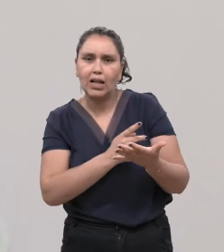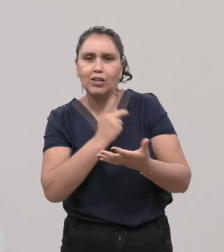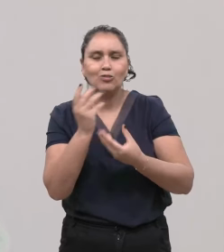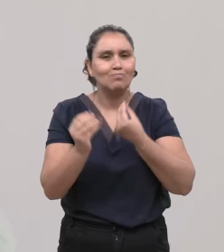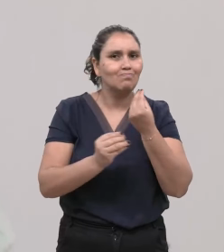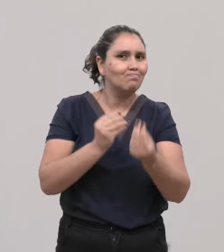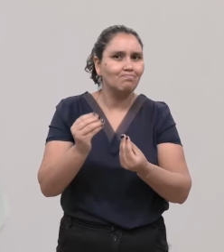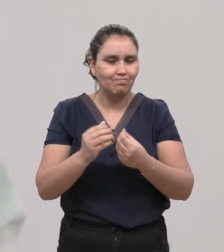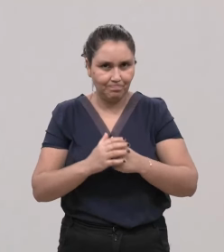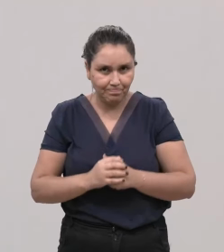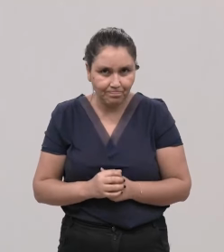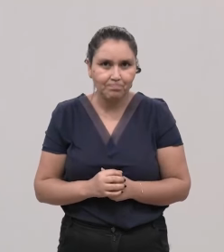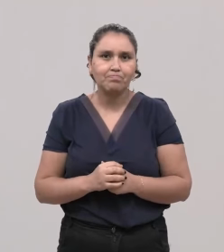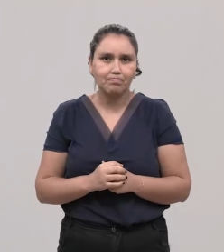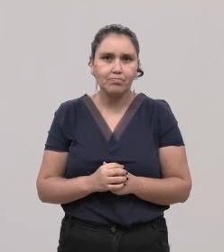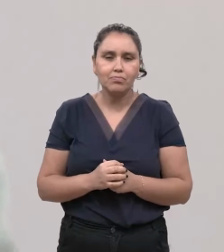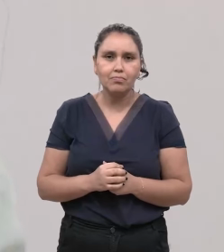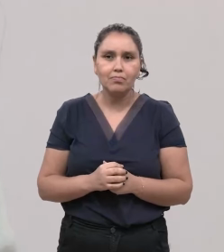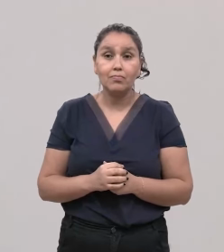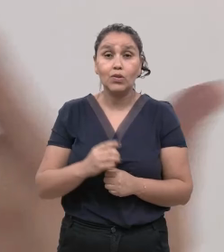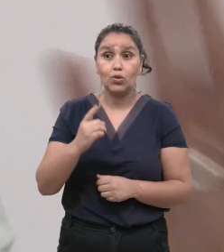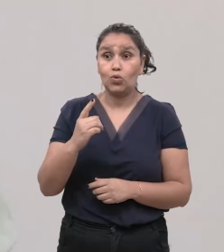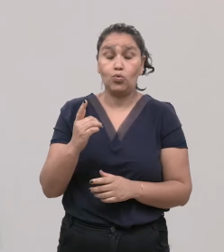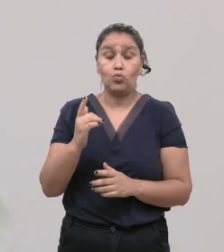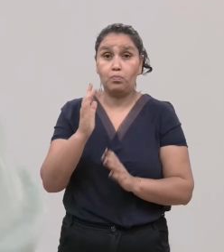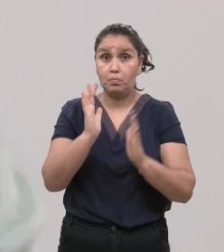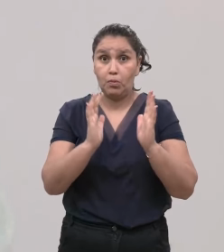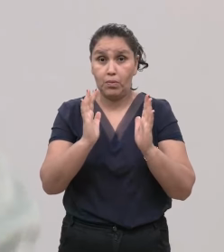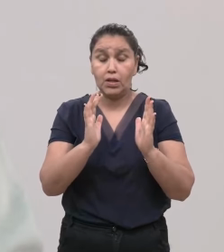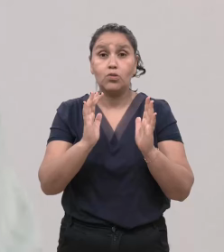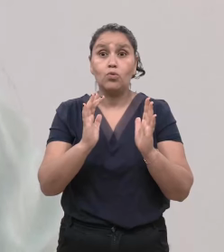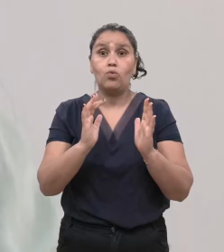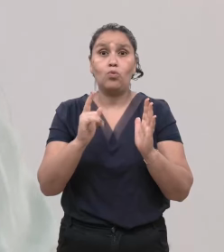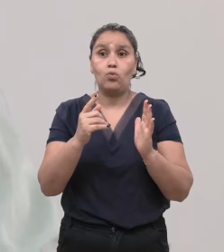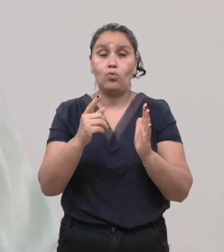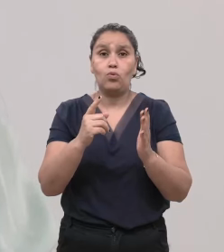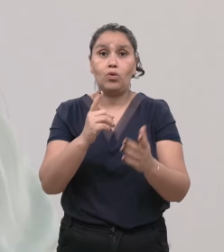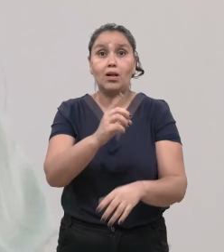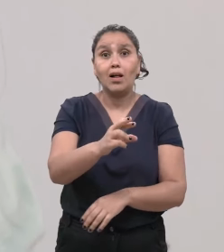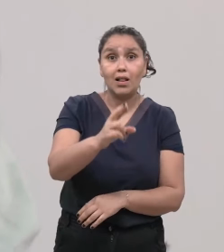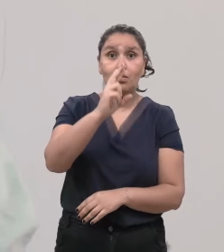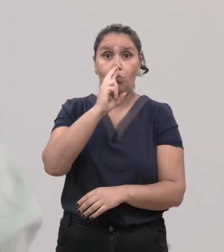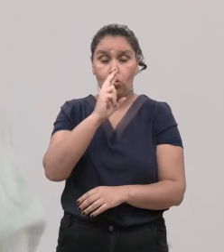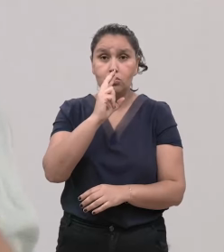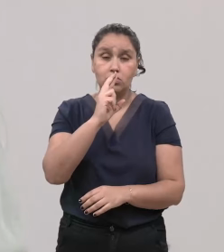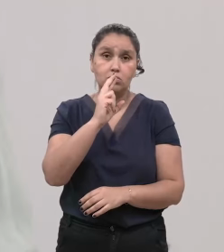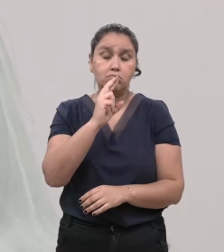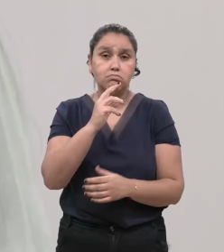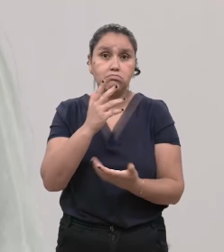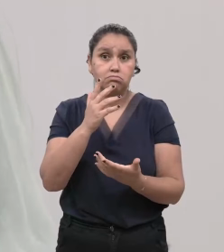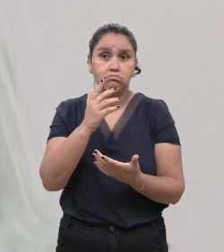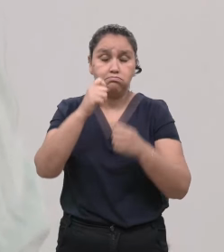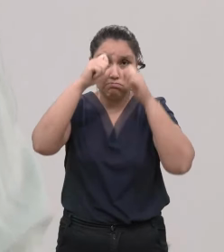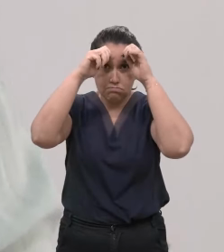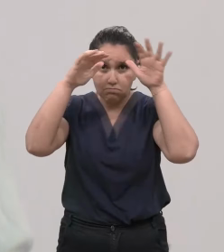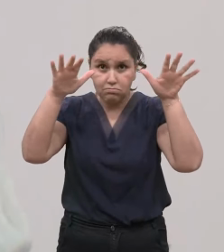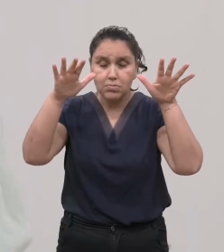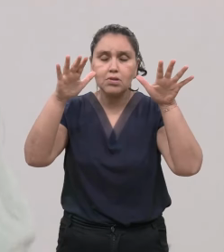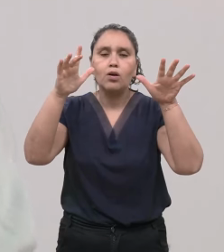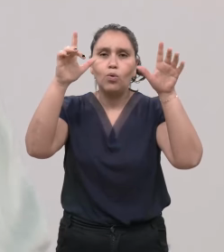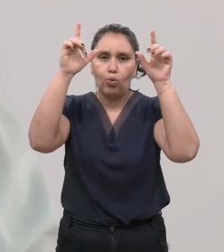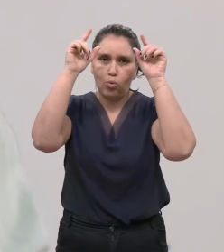estava fazendo certo ou se a gente não estava. Então, no dia propriamente dito que a gente recebeu o laudo dele, foi um alívio, né?